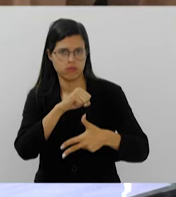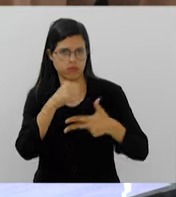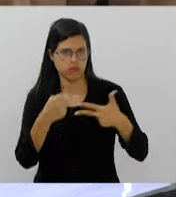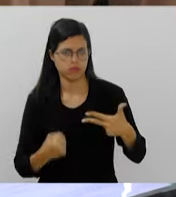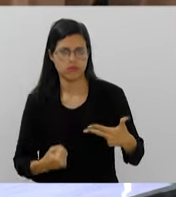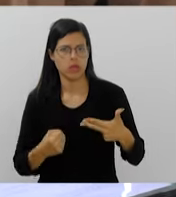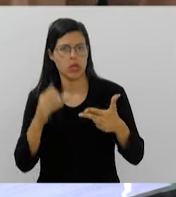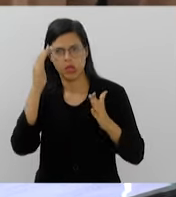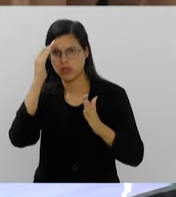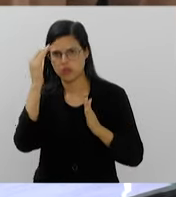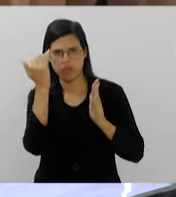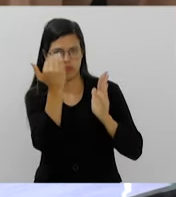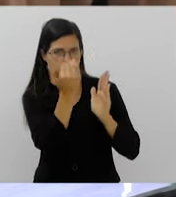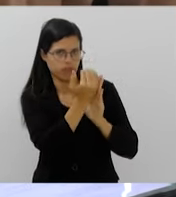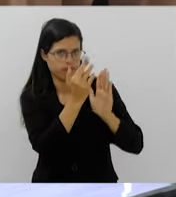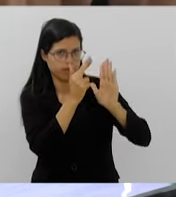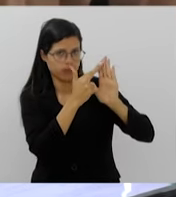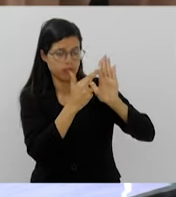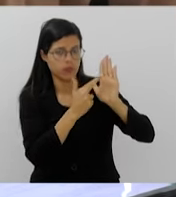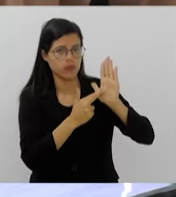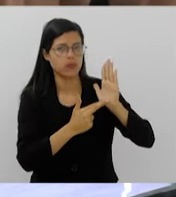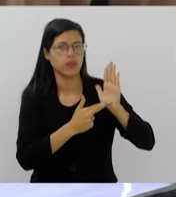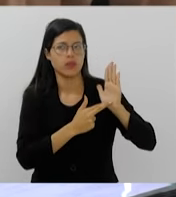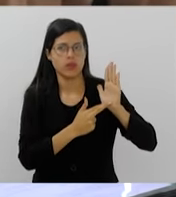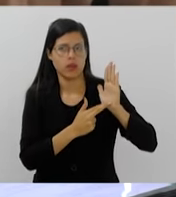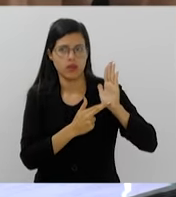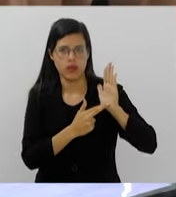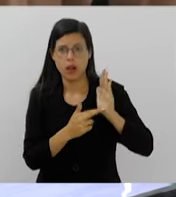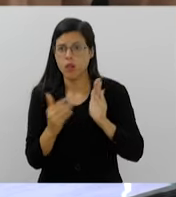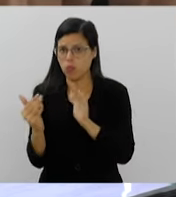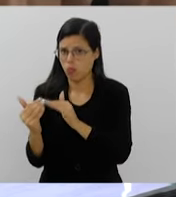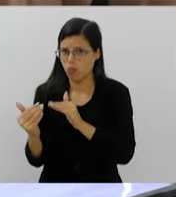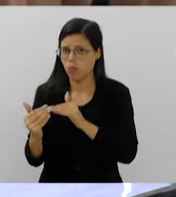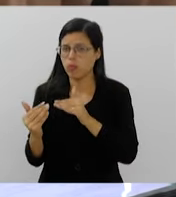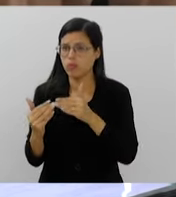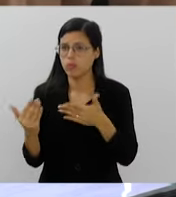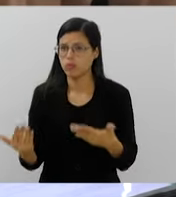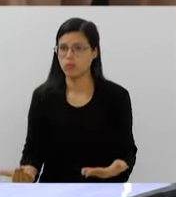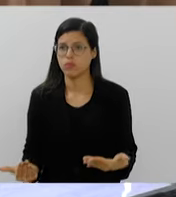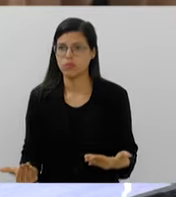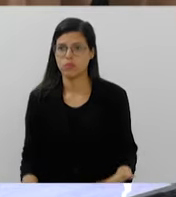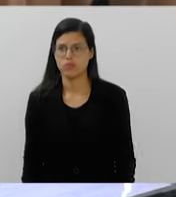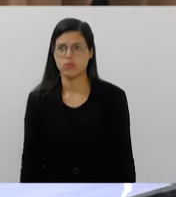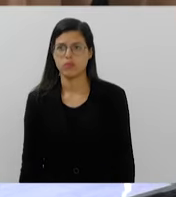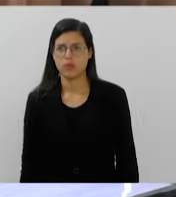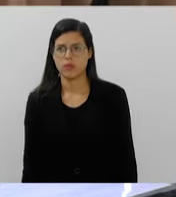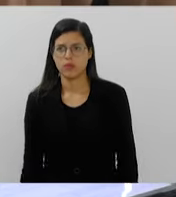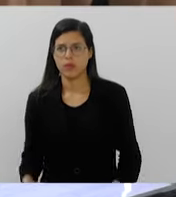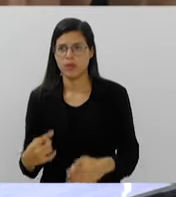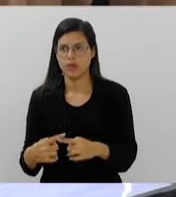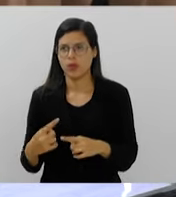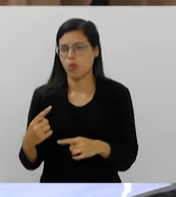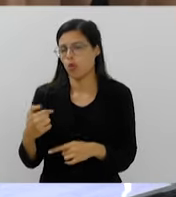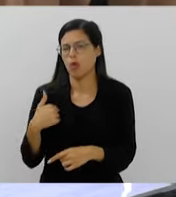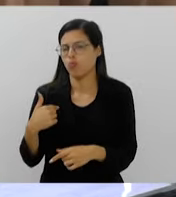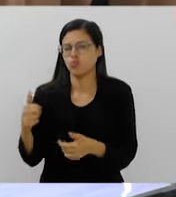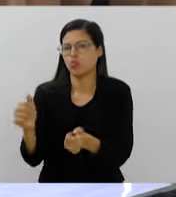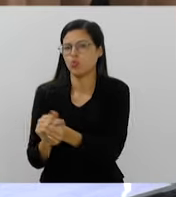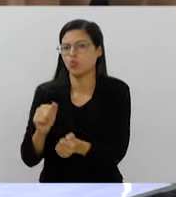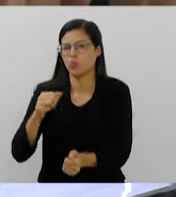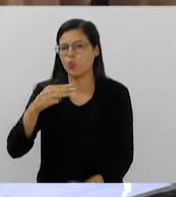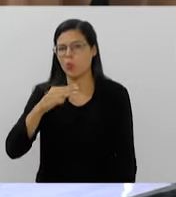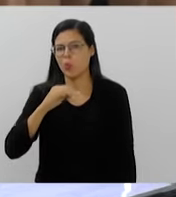todas as regras legais. Quanto a isso, eu não estou discordando de Vossa Excelência, senão eu me reúno com o Mink e